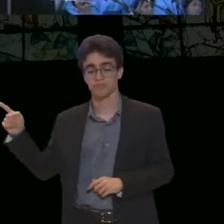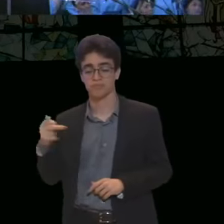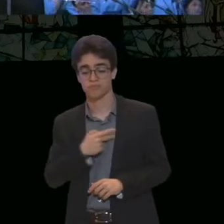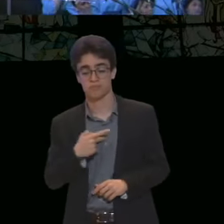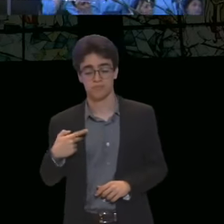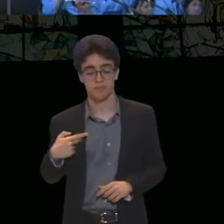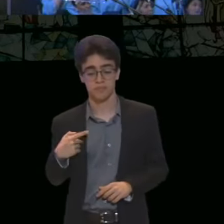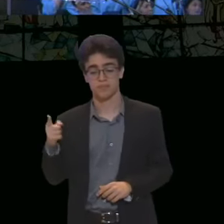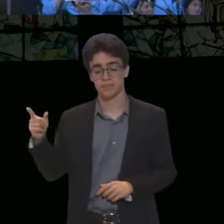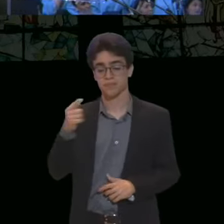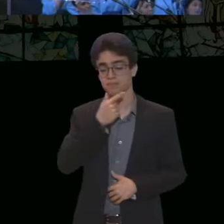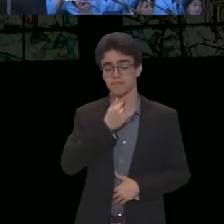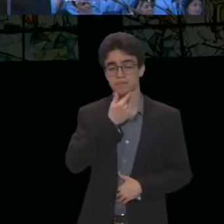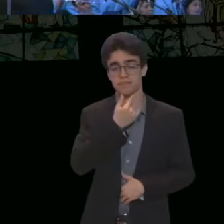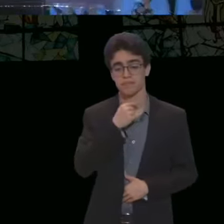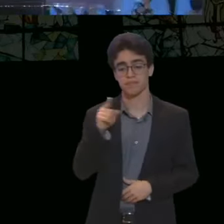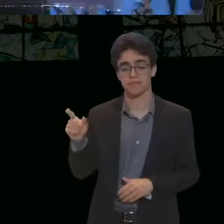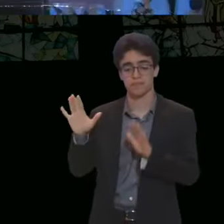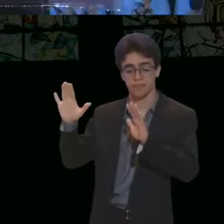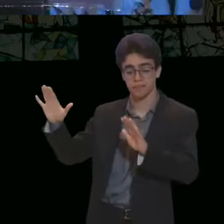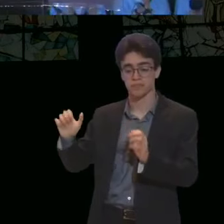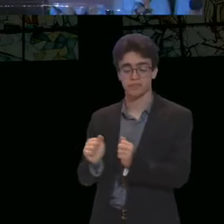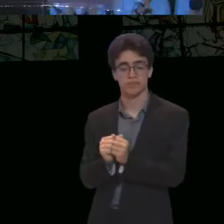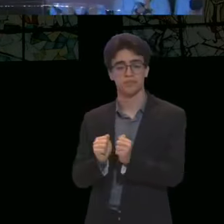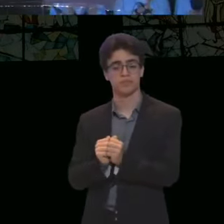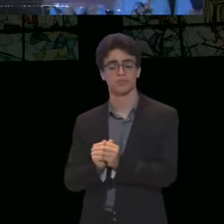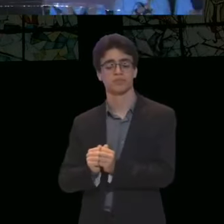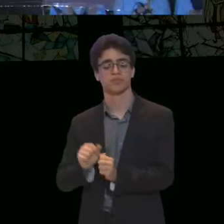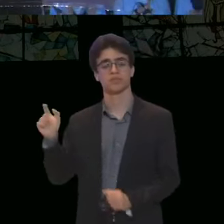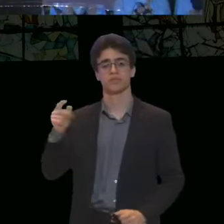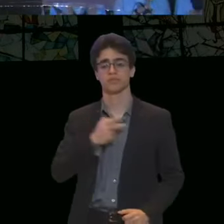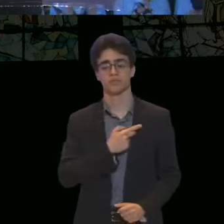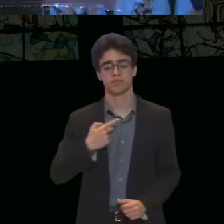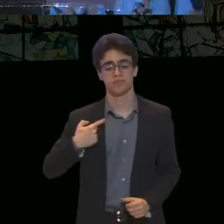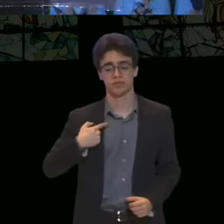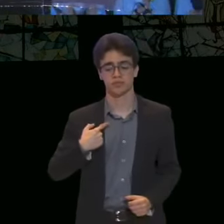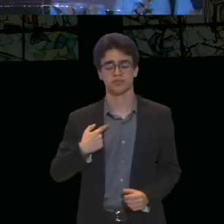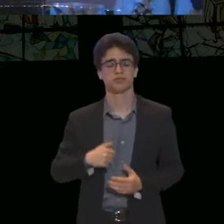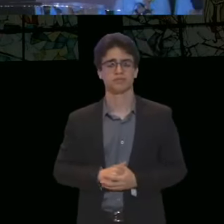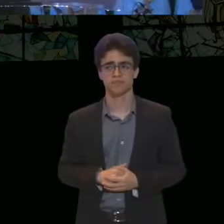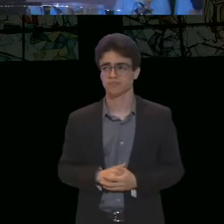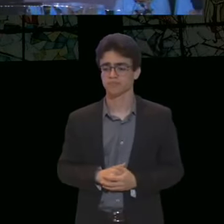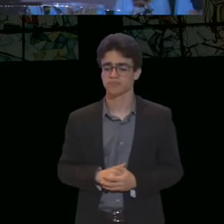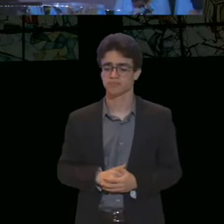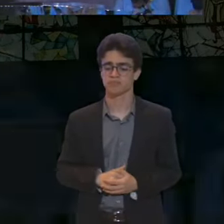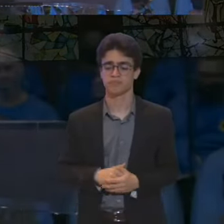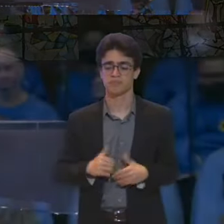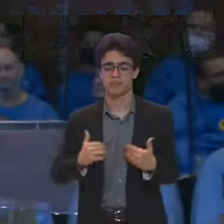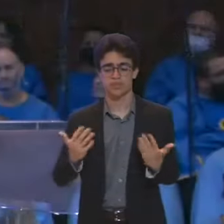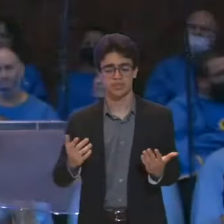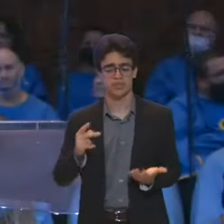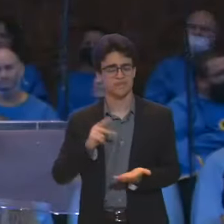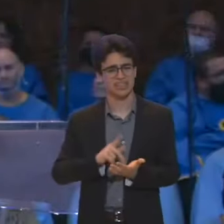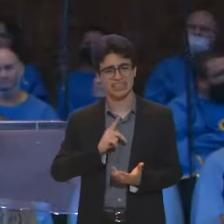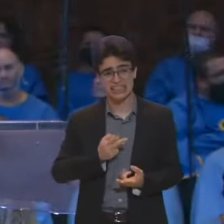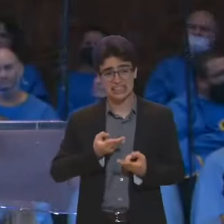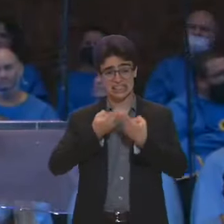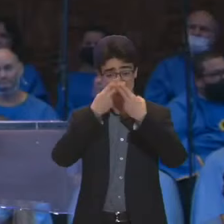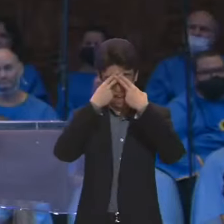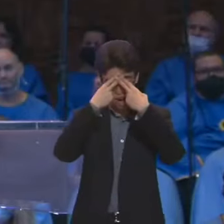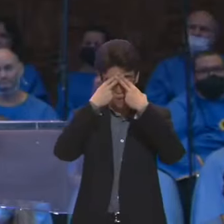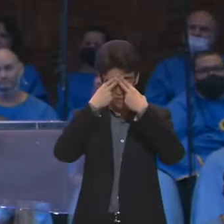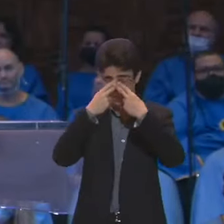Gateway, Kevin Grove. Estava lá comigo. Um dos pastores centrais da Gateway. Mas é tão traumatizante você